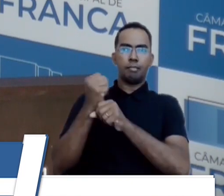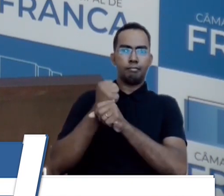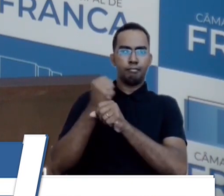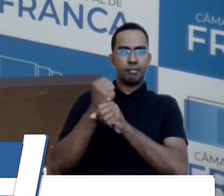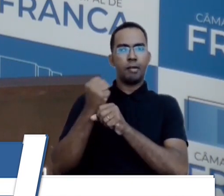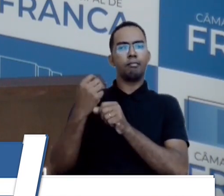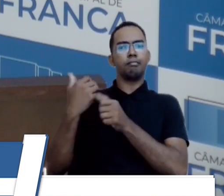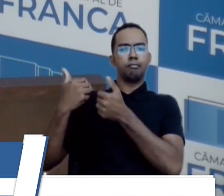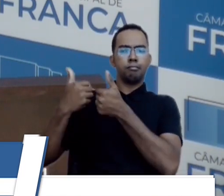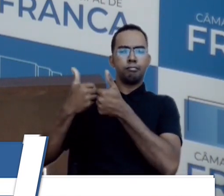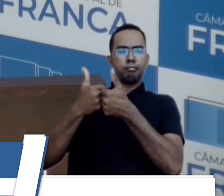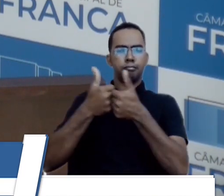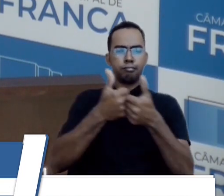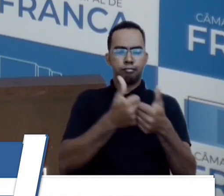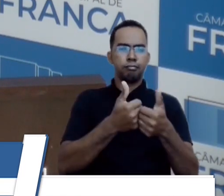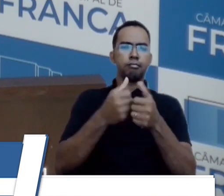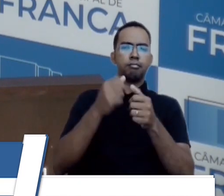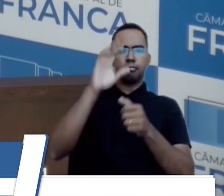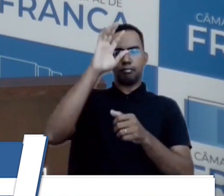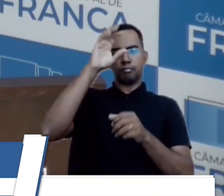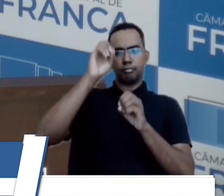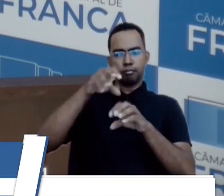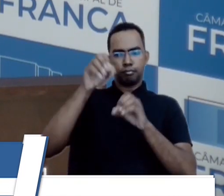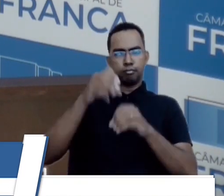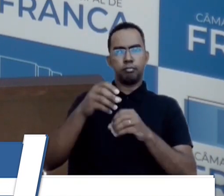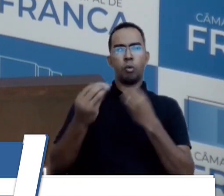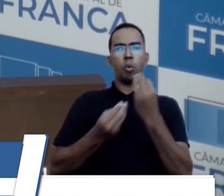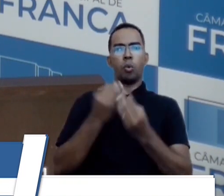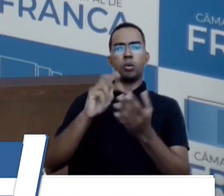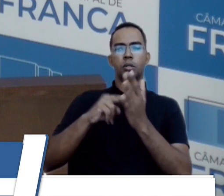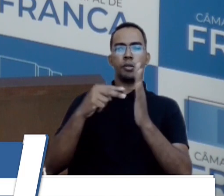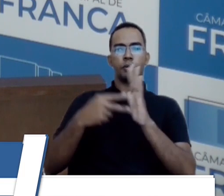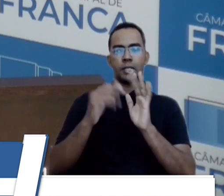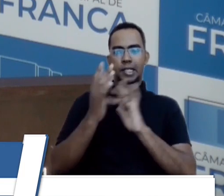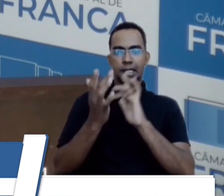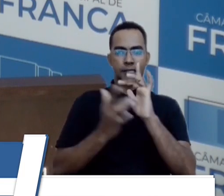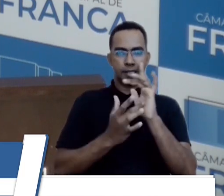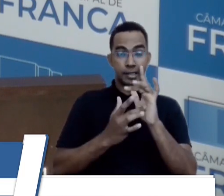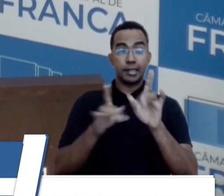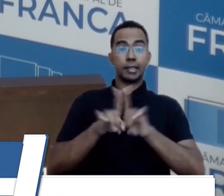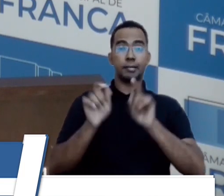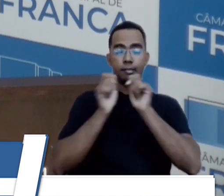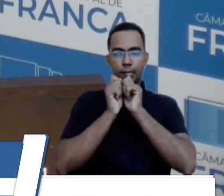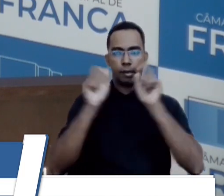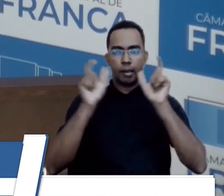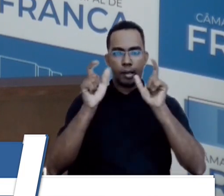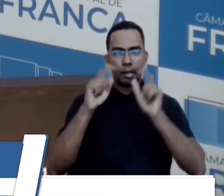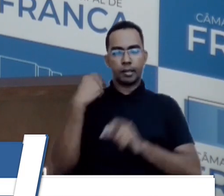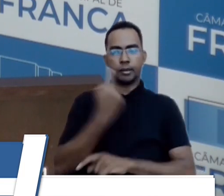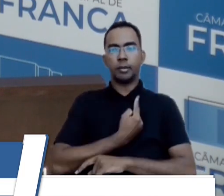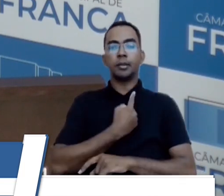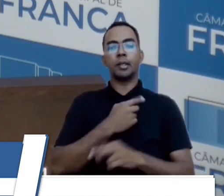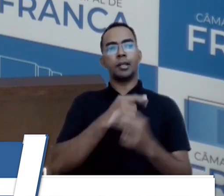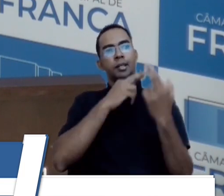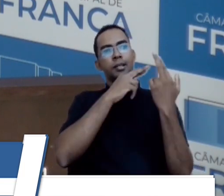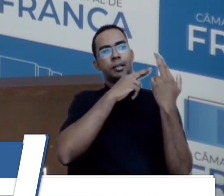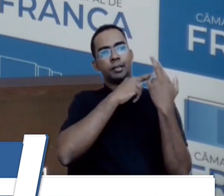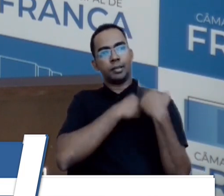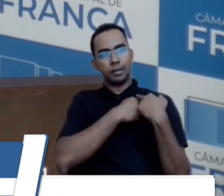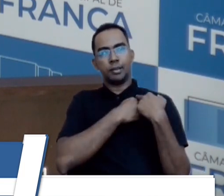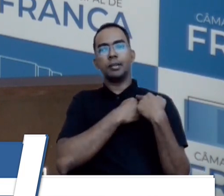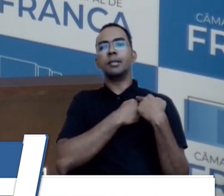guiando na compreensão dos ensinamentos morais do Cristo e, consequentemente, despertando em nós a responsabilidade de